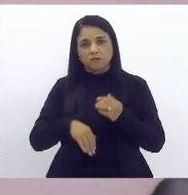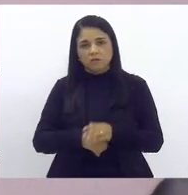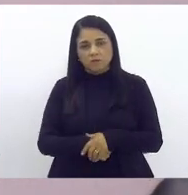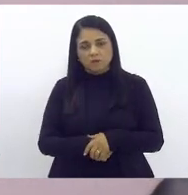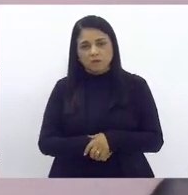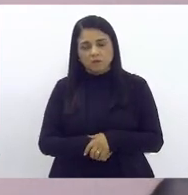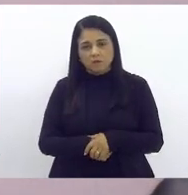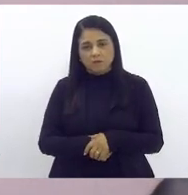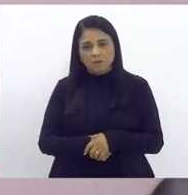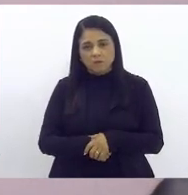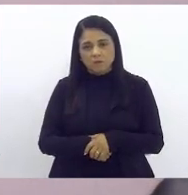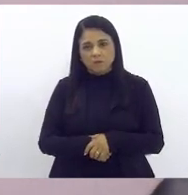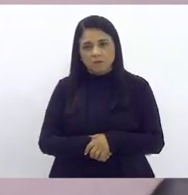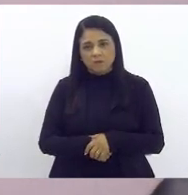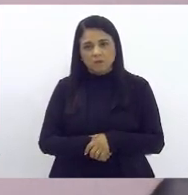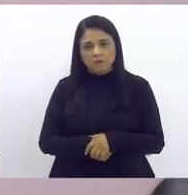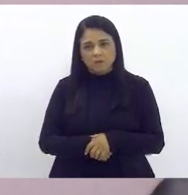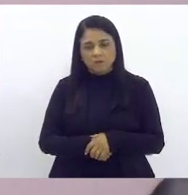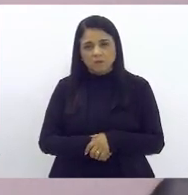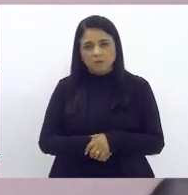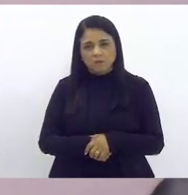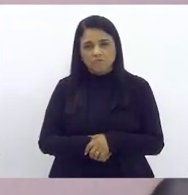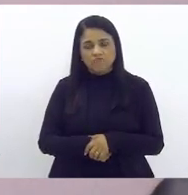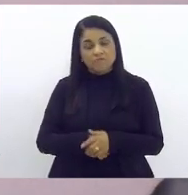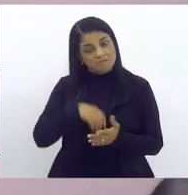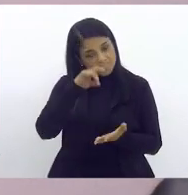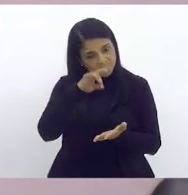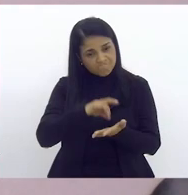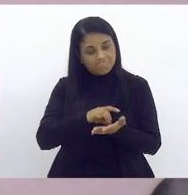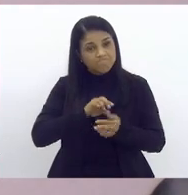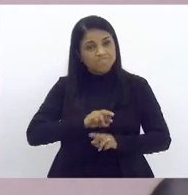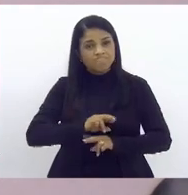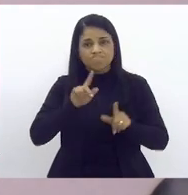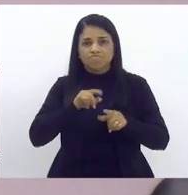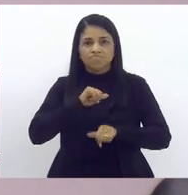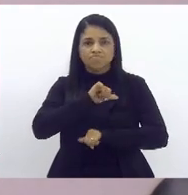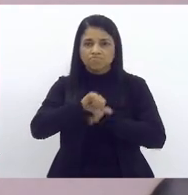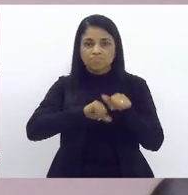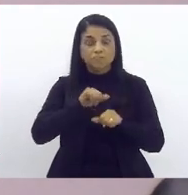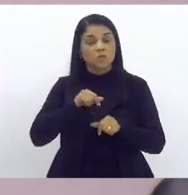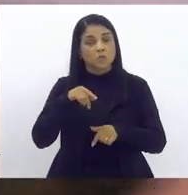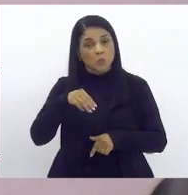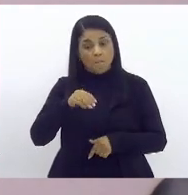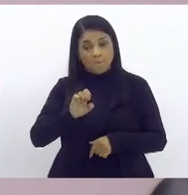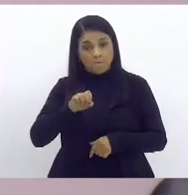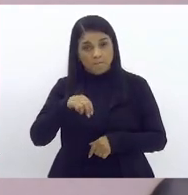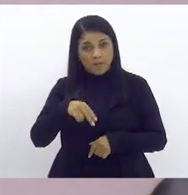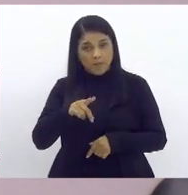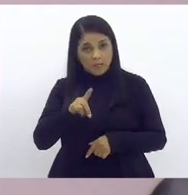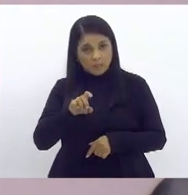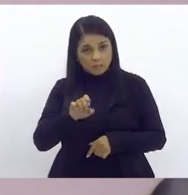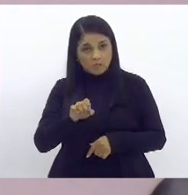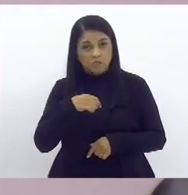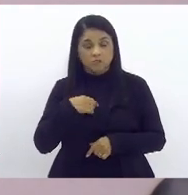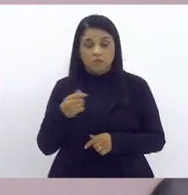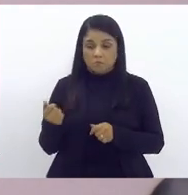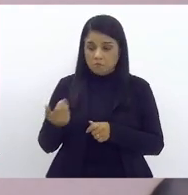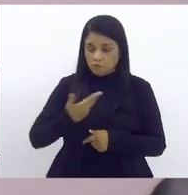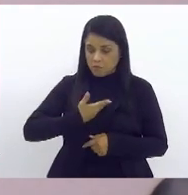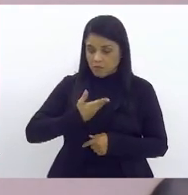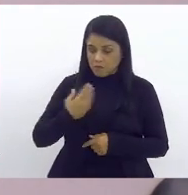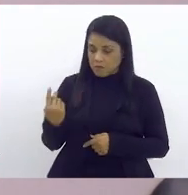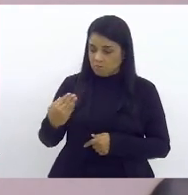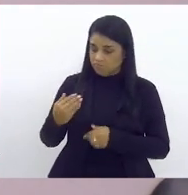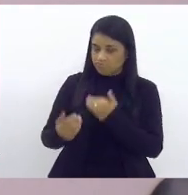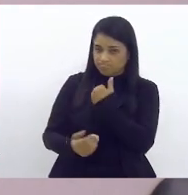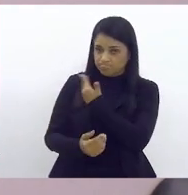Então, essa é a realidade que eu quero que mude. Por isso, eu vim de Mendes para cá, eu com a minha amiga aqui,